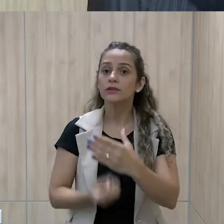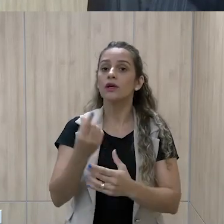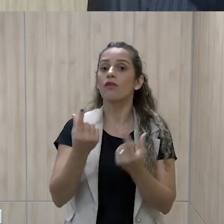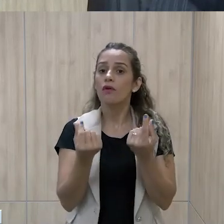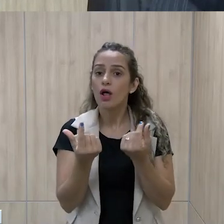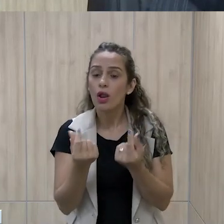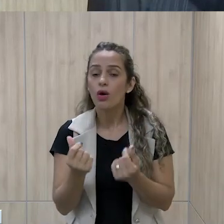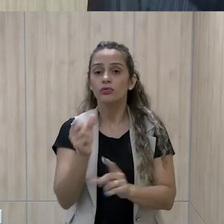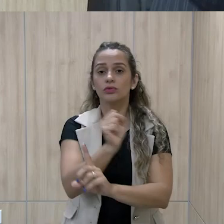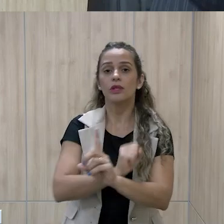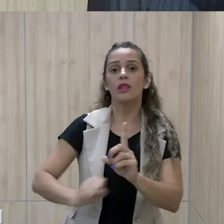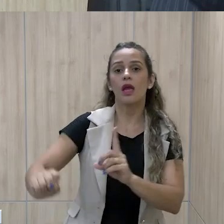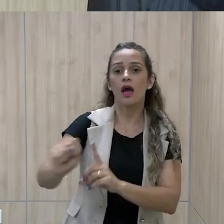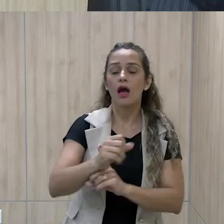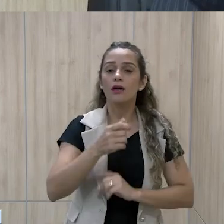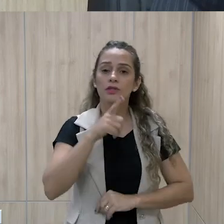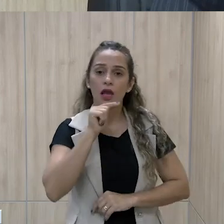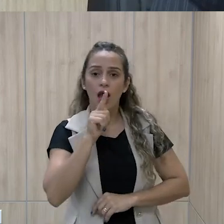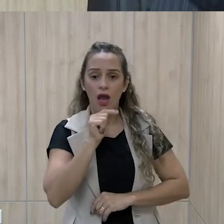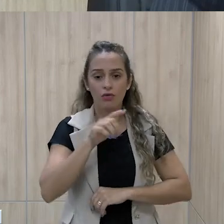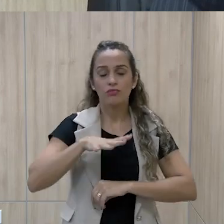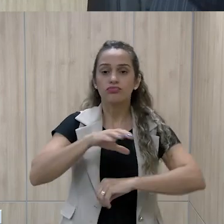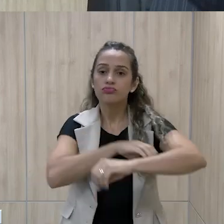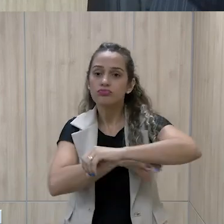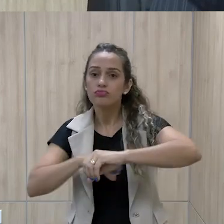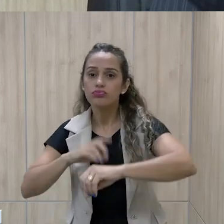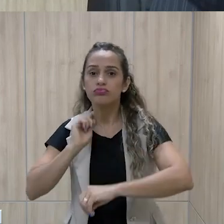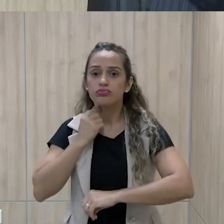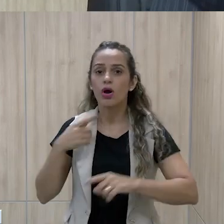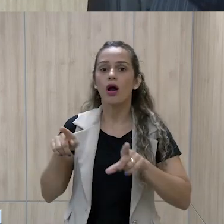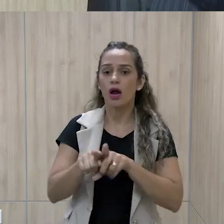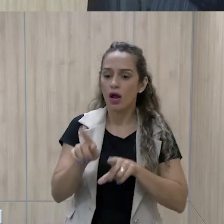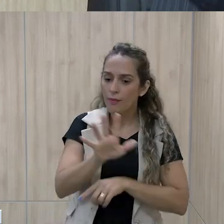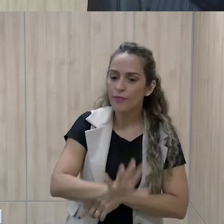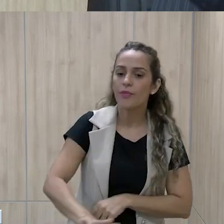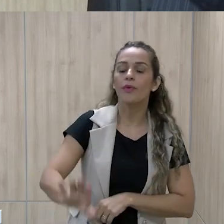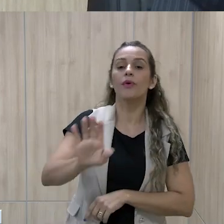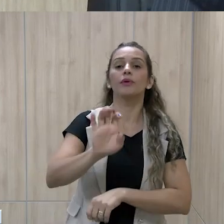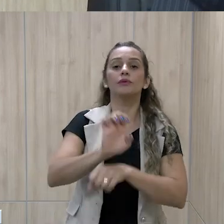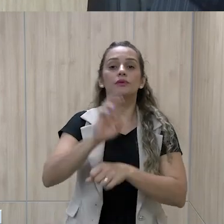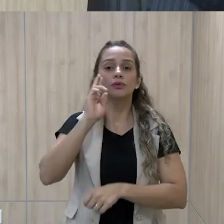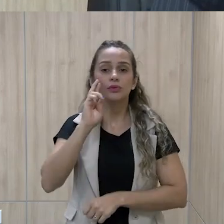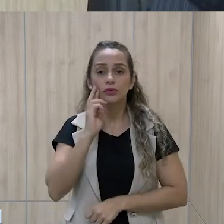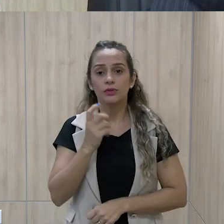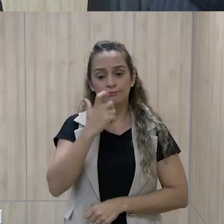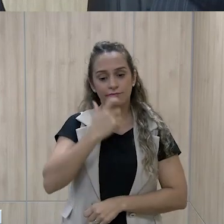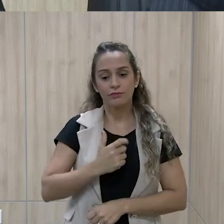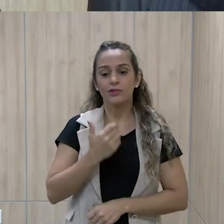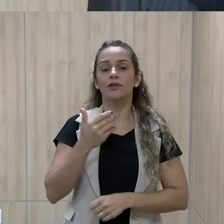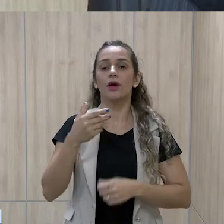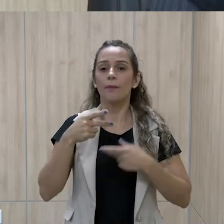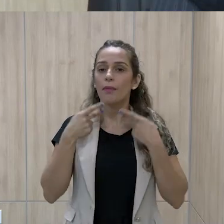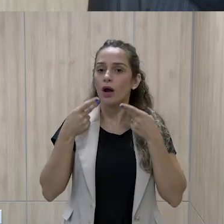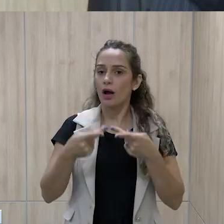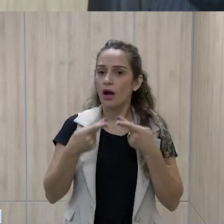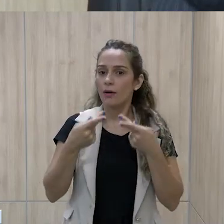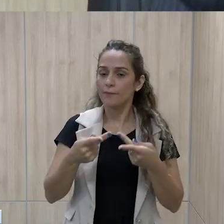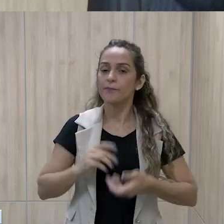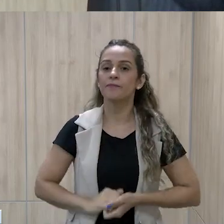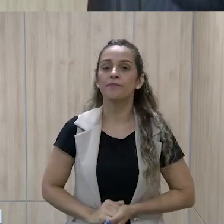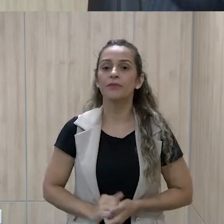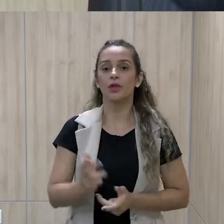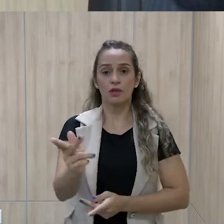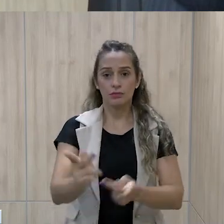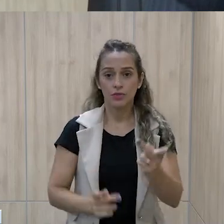do hospital cria a tarifa social de água e esgoto no âmbito do Estado de Rondônia e da os providências da vó com a